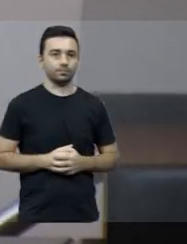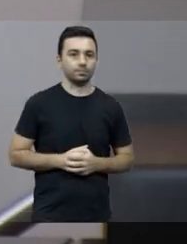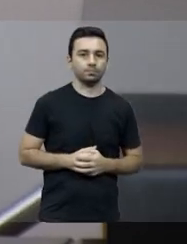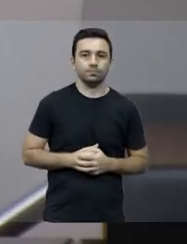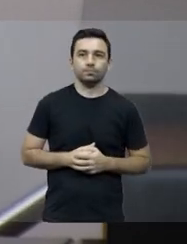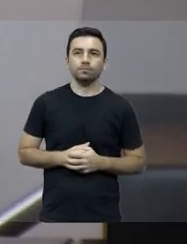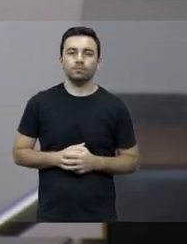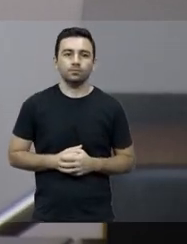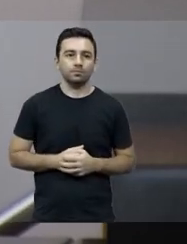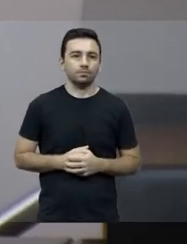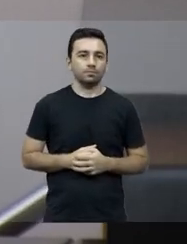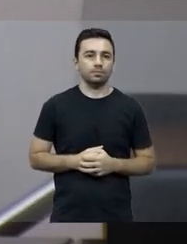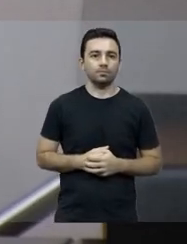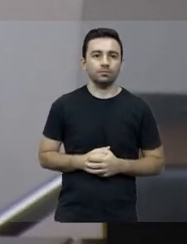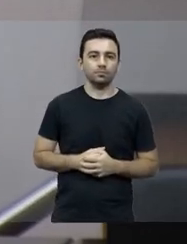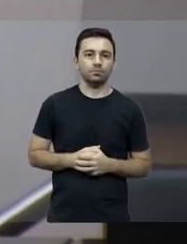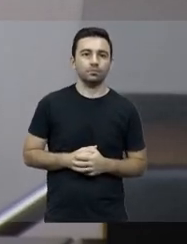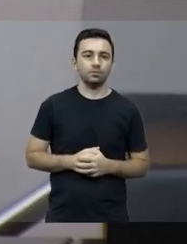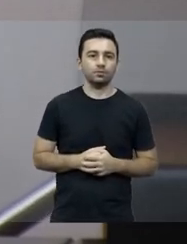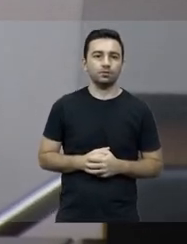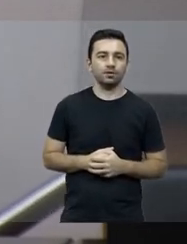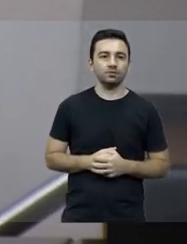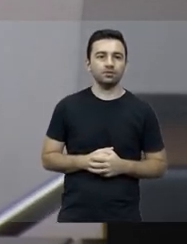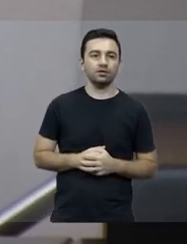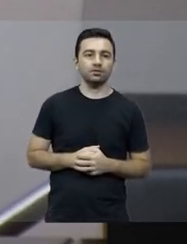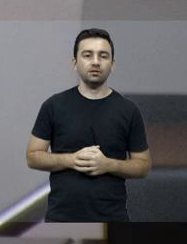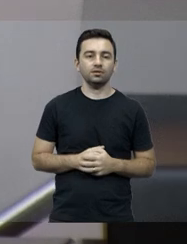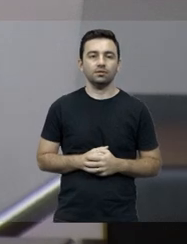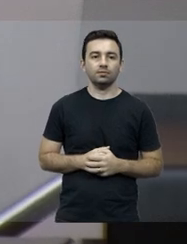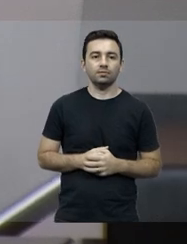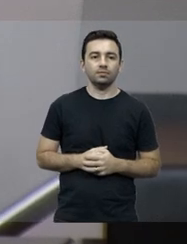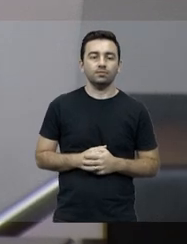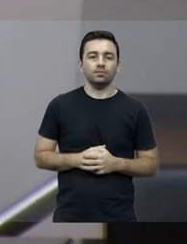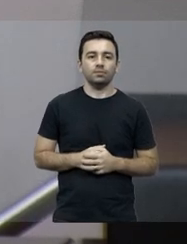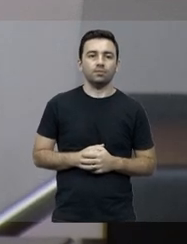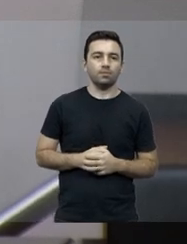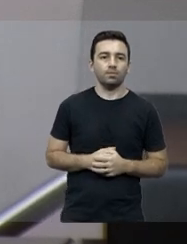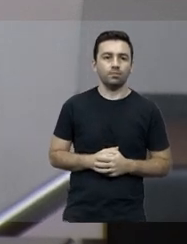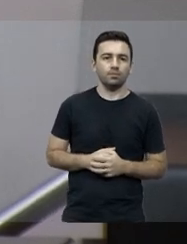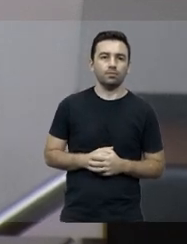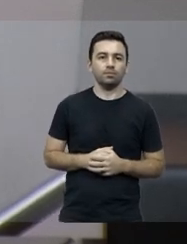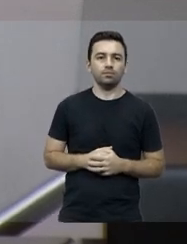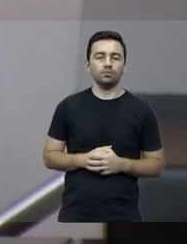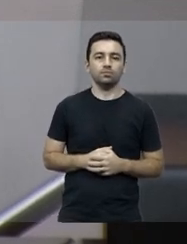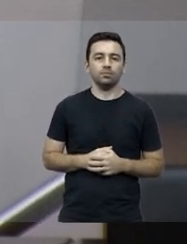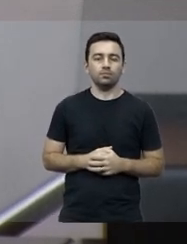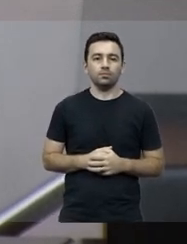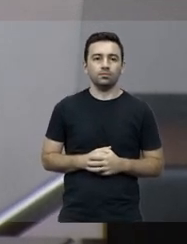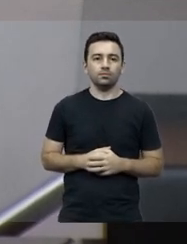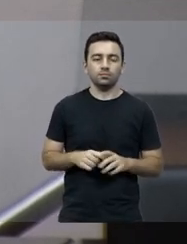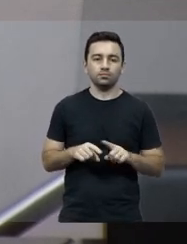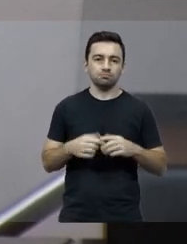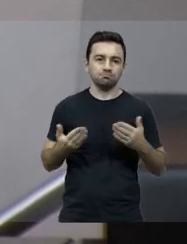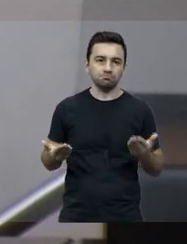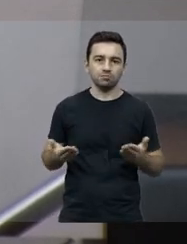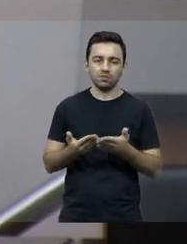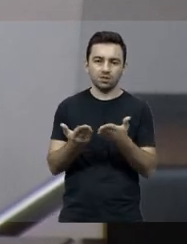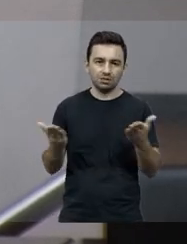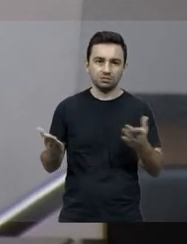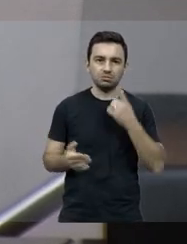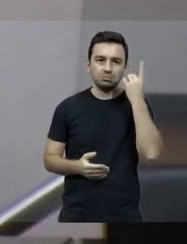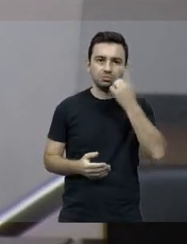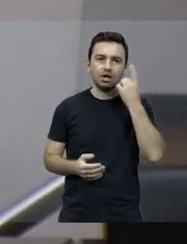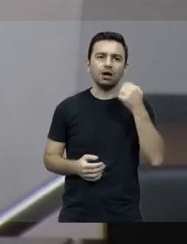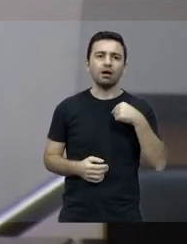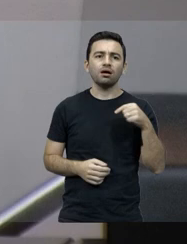Bombinhas. E vocês querem jantar comigo? Para conversar sobre o governo do estado de Santa Catarina? E os deputados que estão aqui? Esse